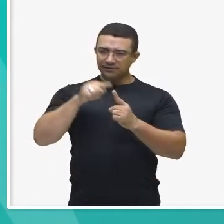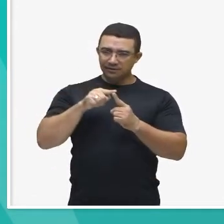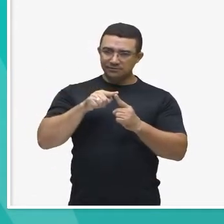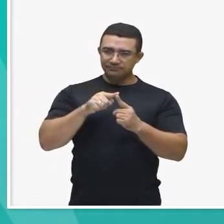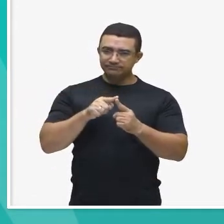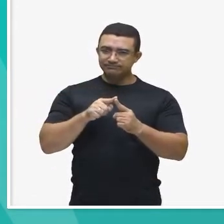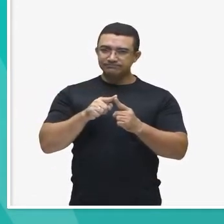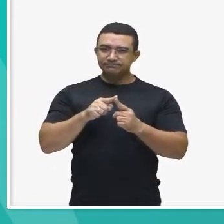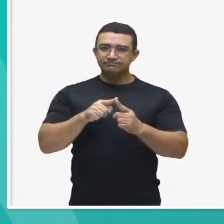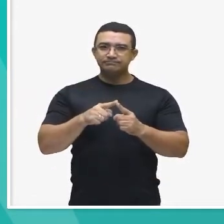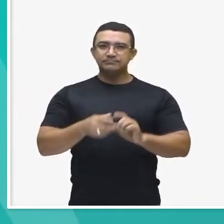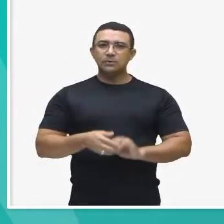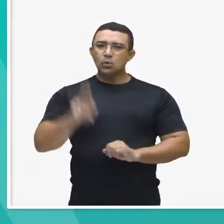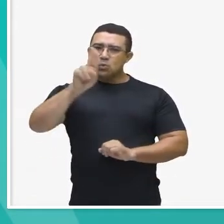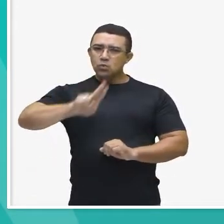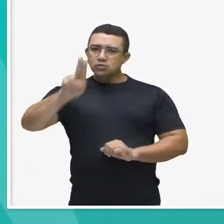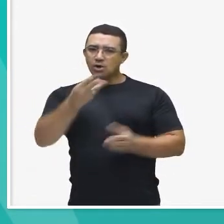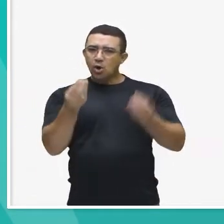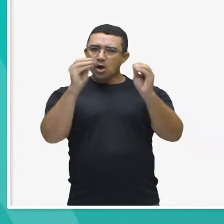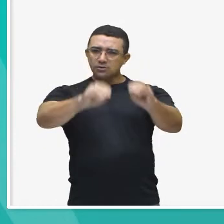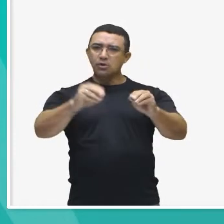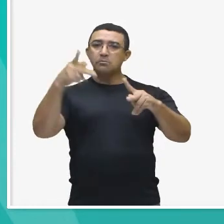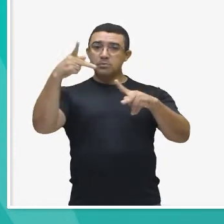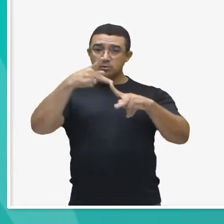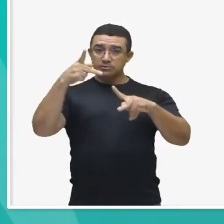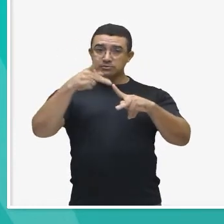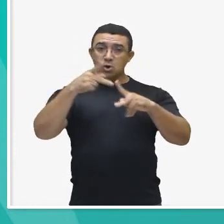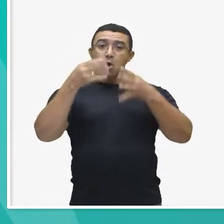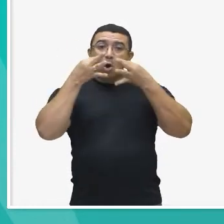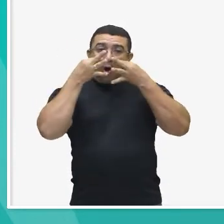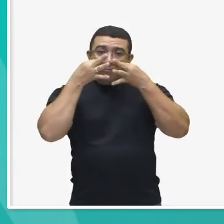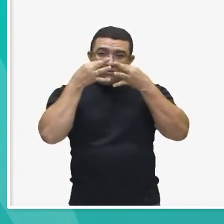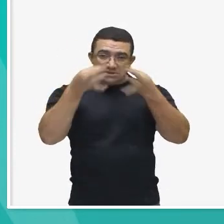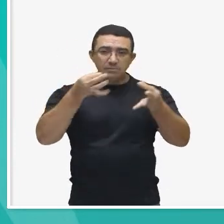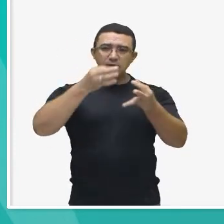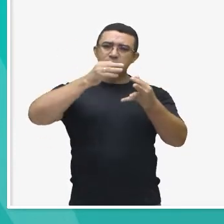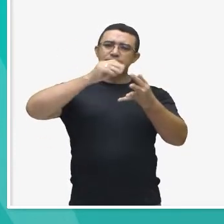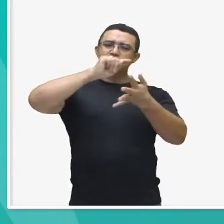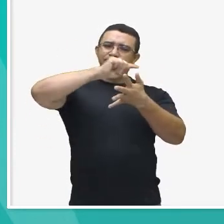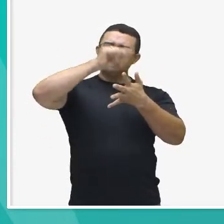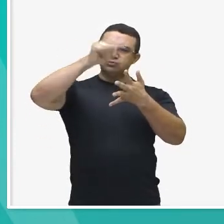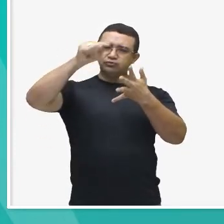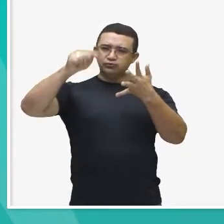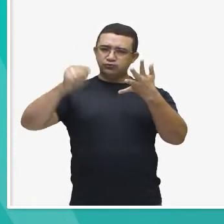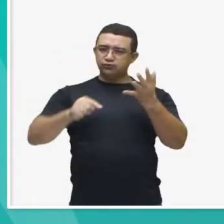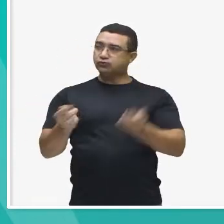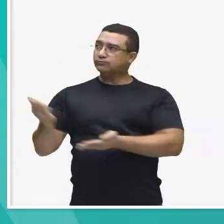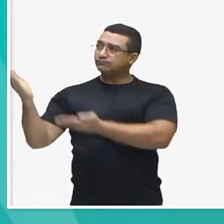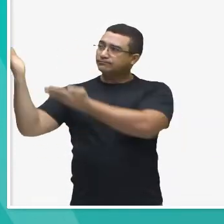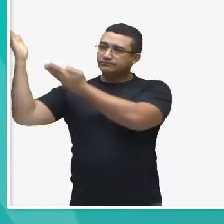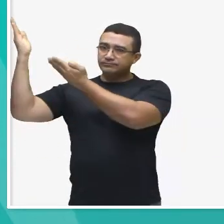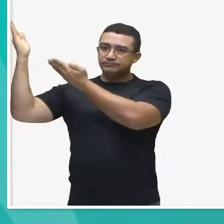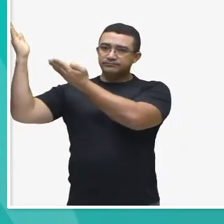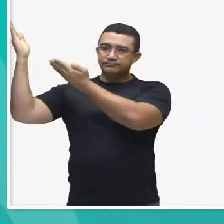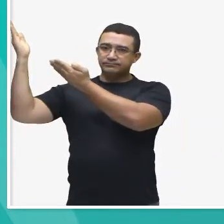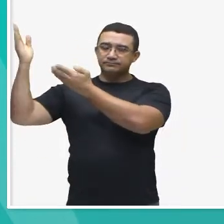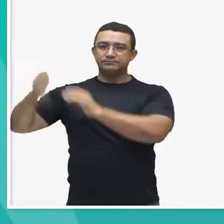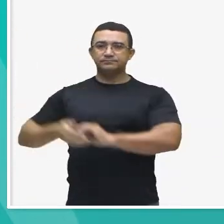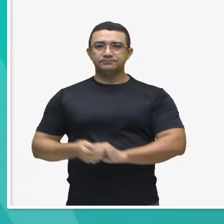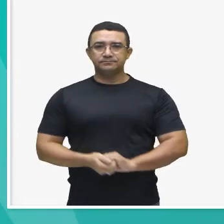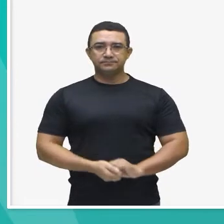Habilidades. Utilizar a colocação pronominal, observando os casos de próclise, mesóclise e